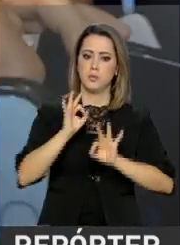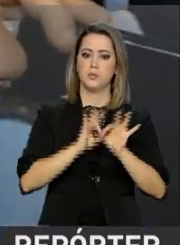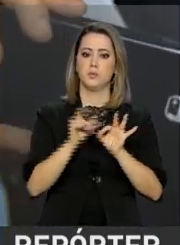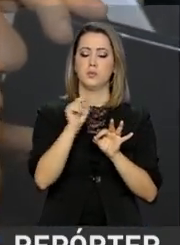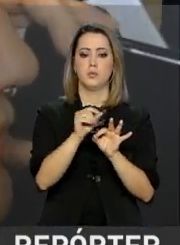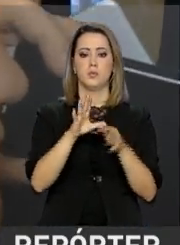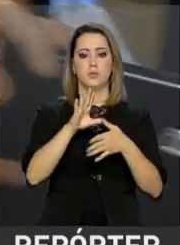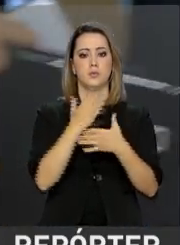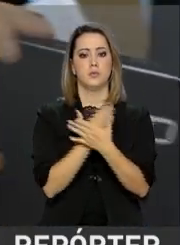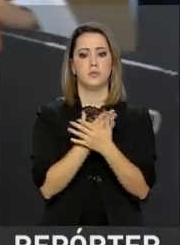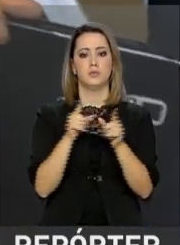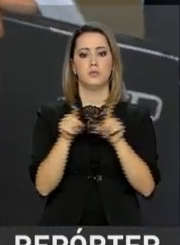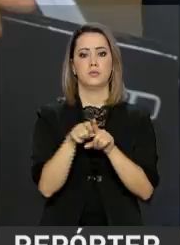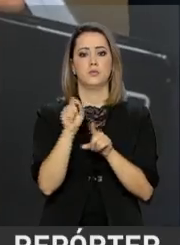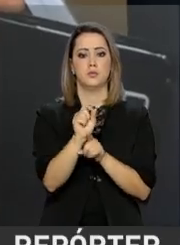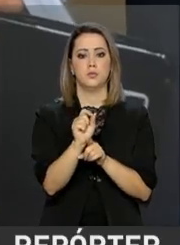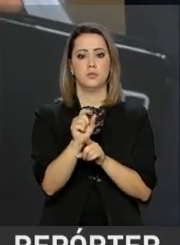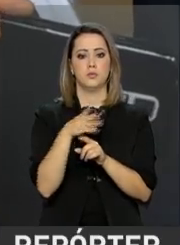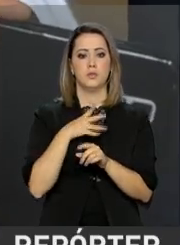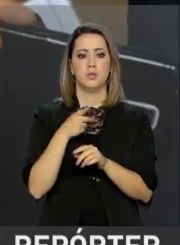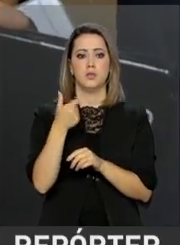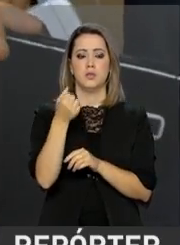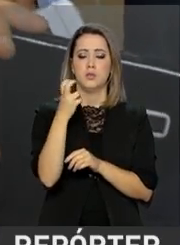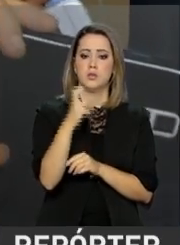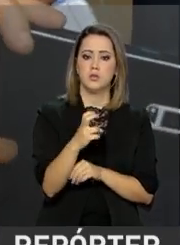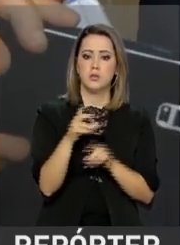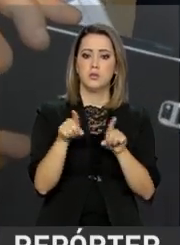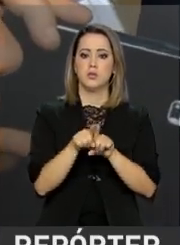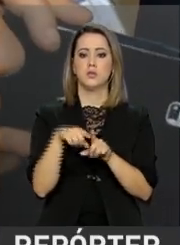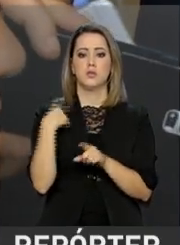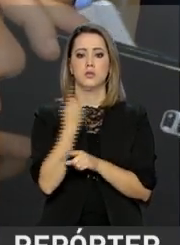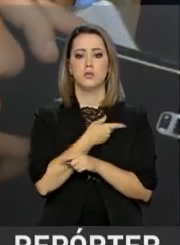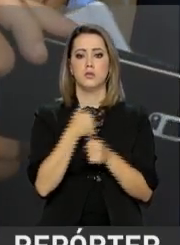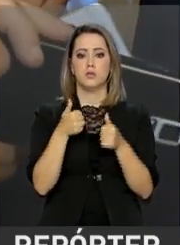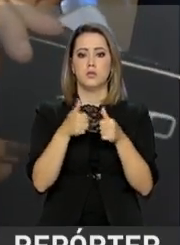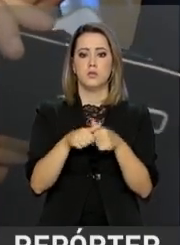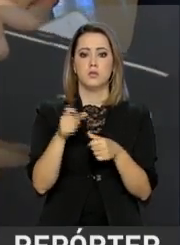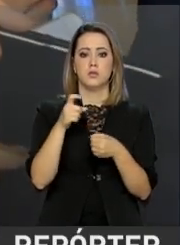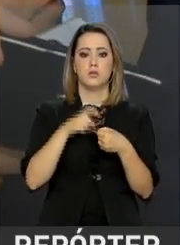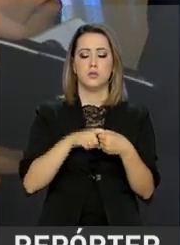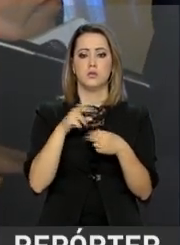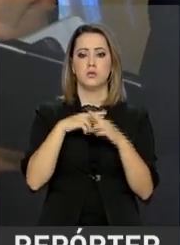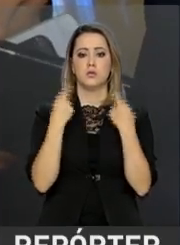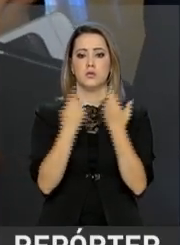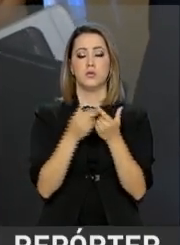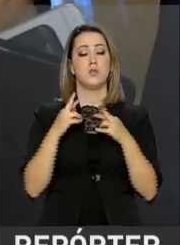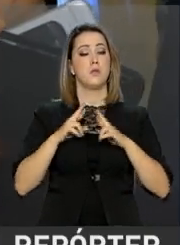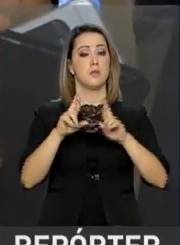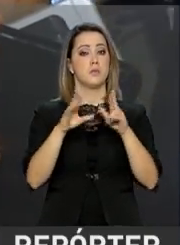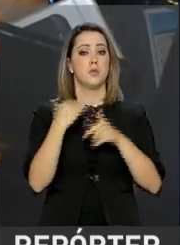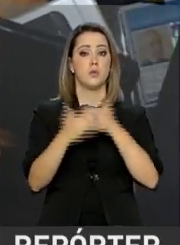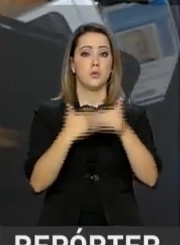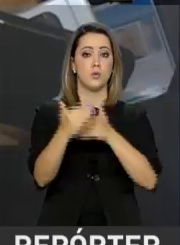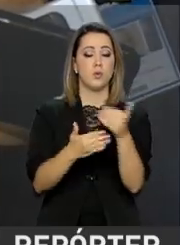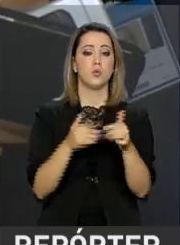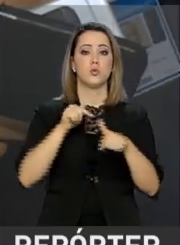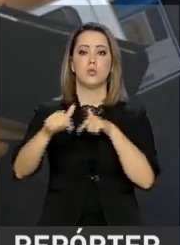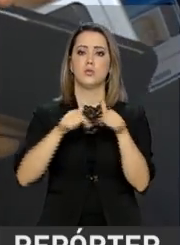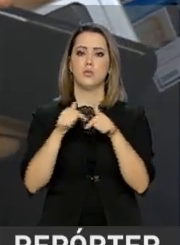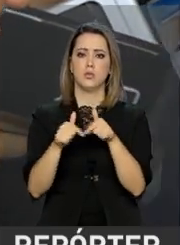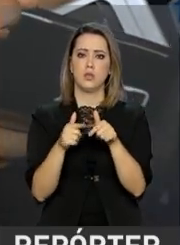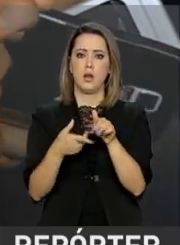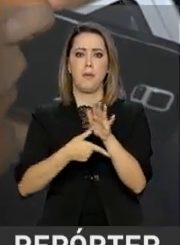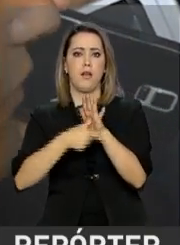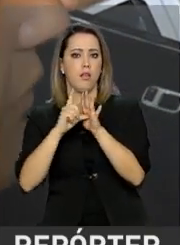que a última reunião se deu em 2015, né? E agora nós estamos retomando essas reuniões. Eu espero continuar o trabalho que o